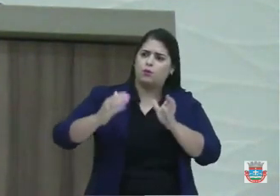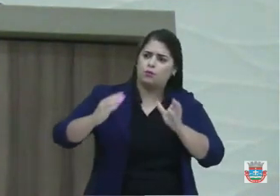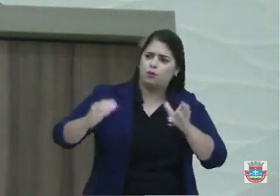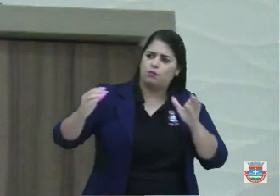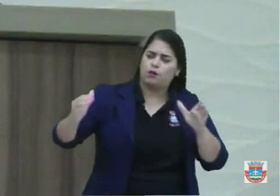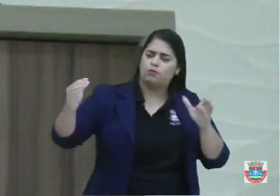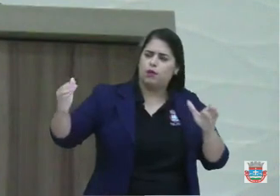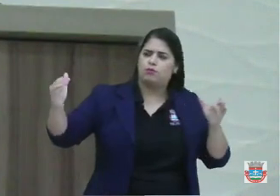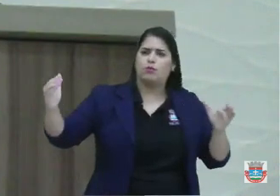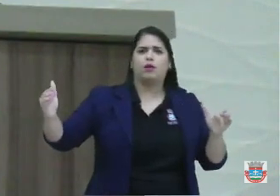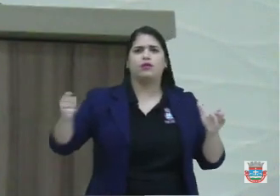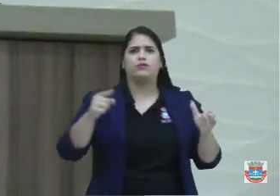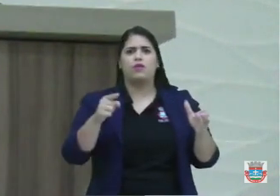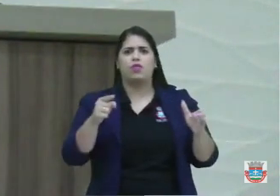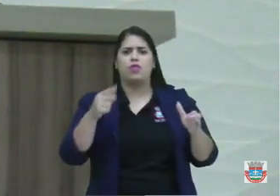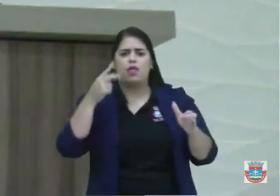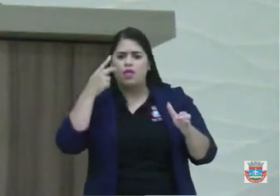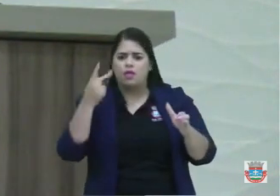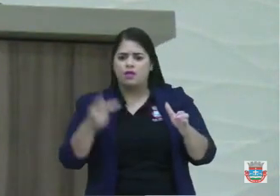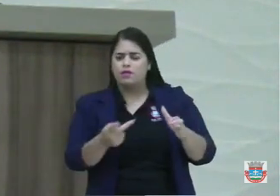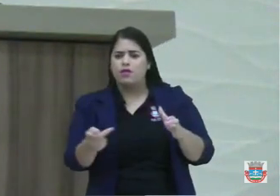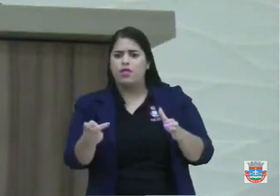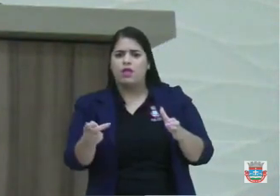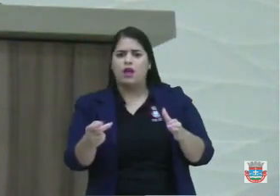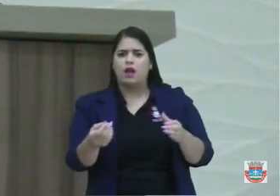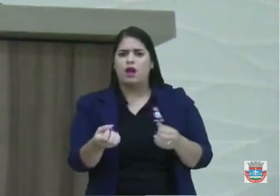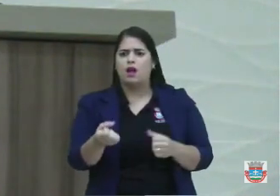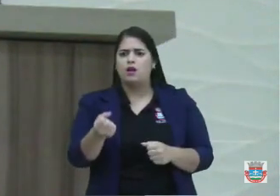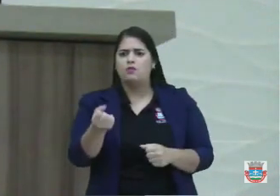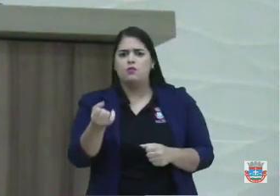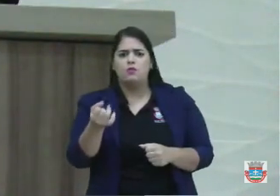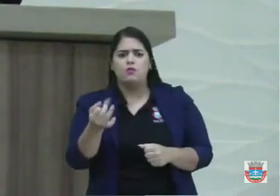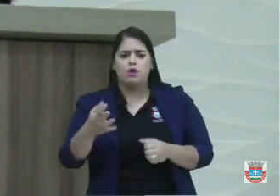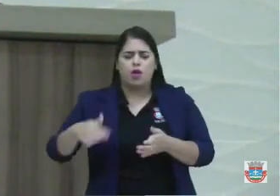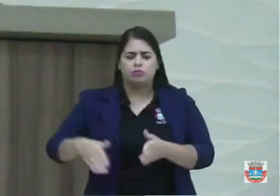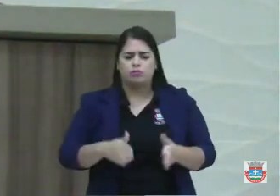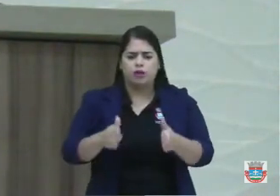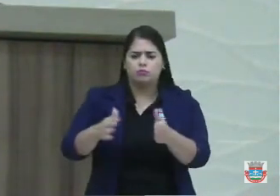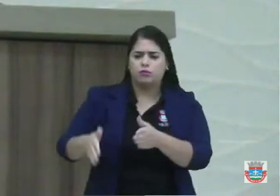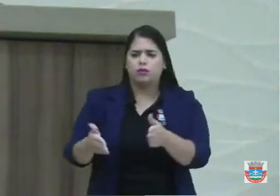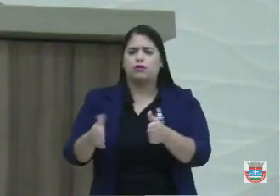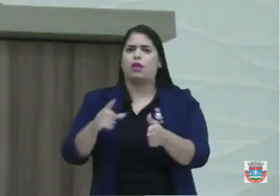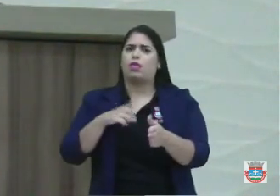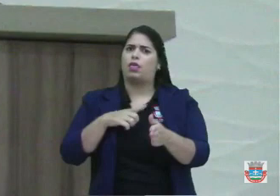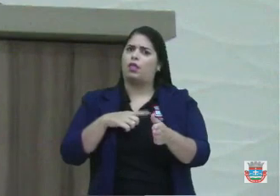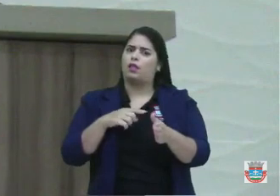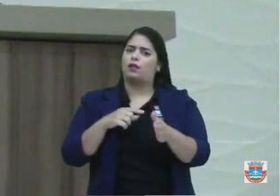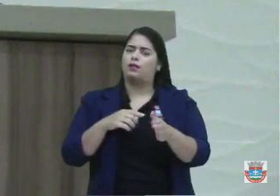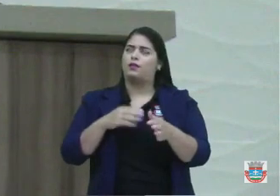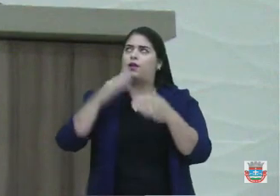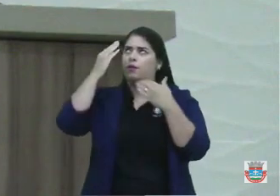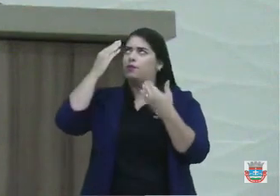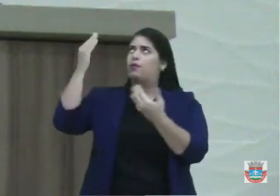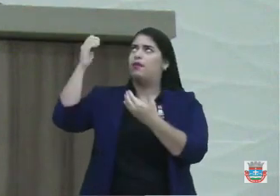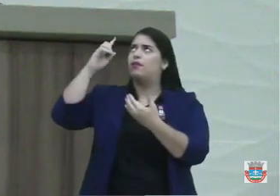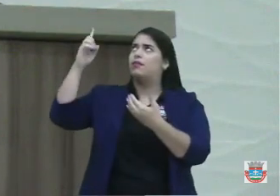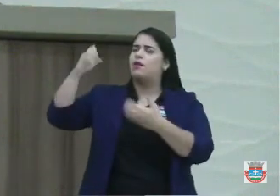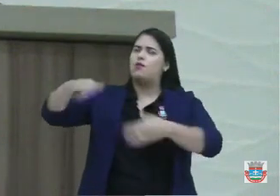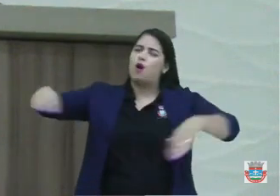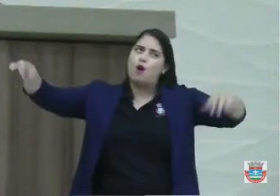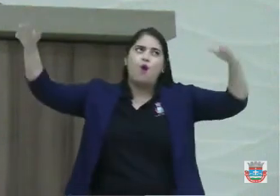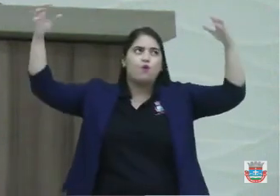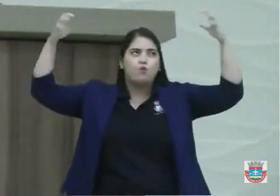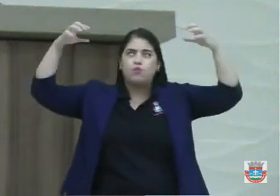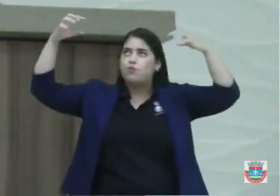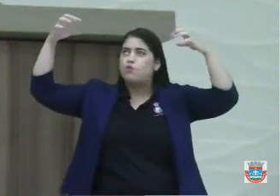município, você vê quantas estradas tem e se faz. E aí, graças a Deus que Deus está mandando chuva, a estrada se